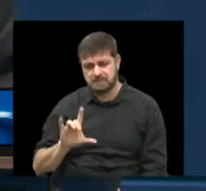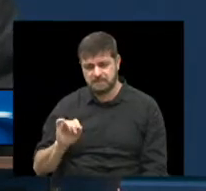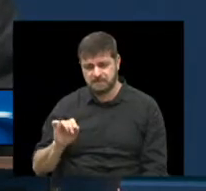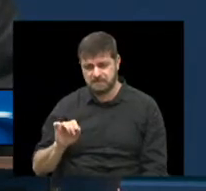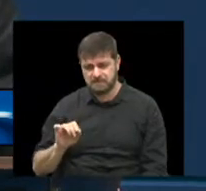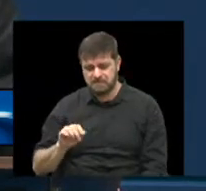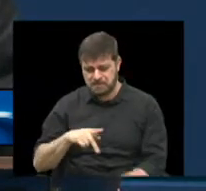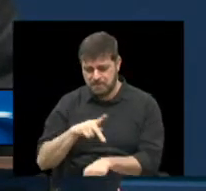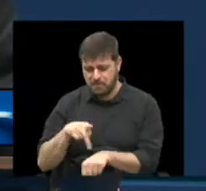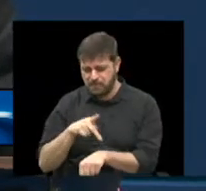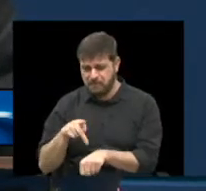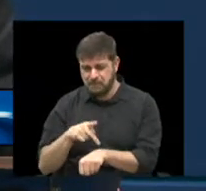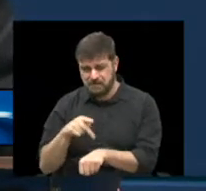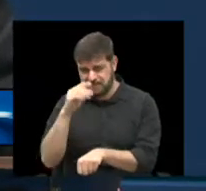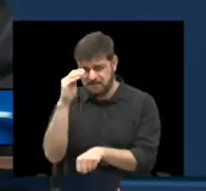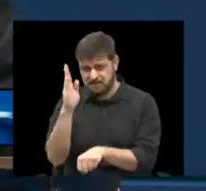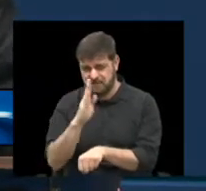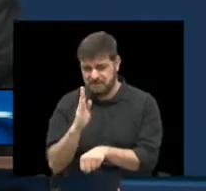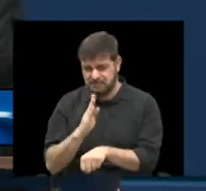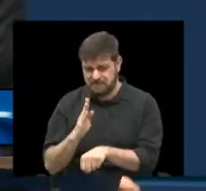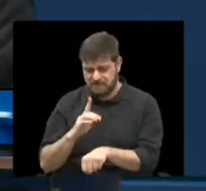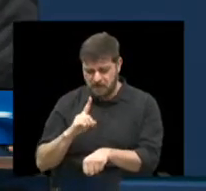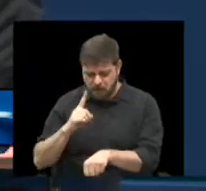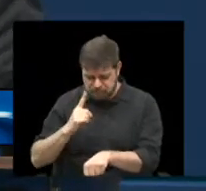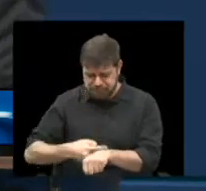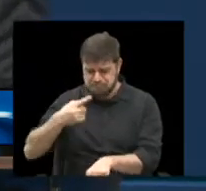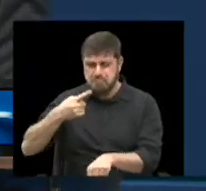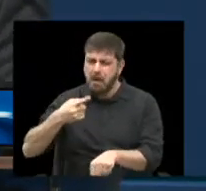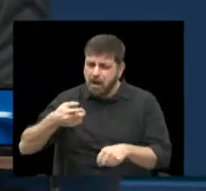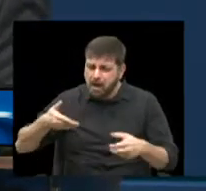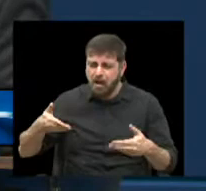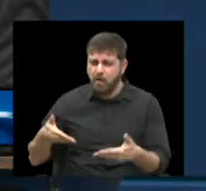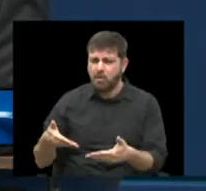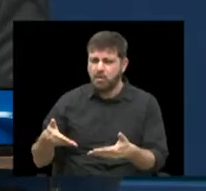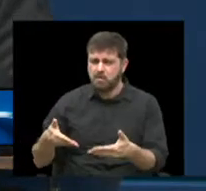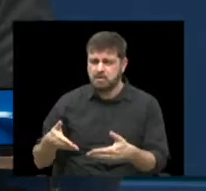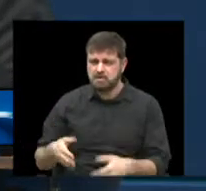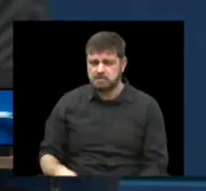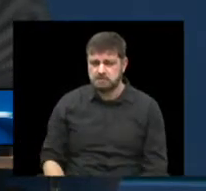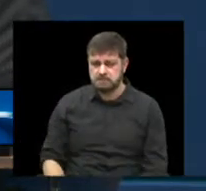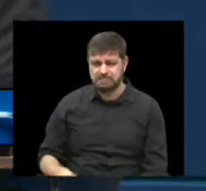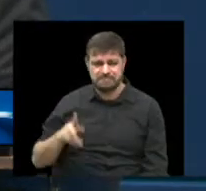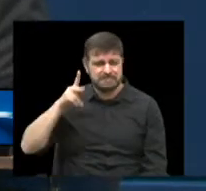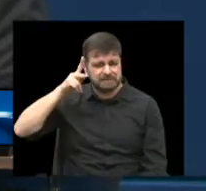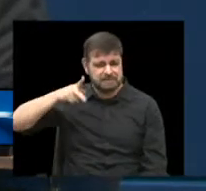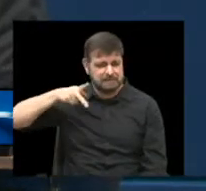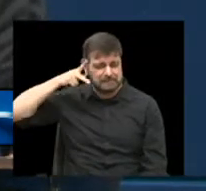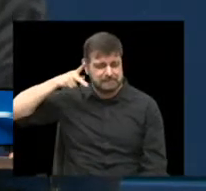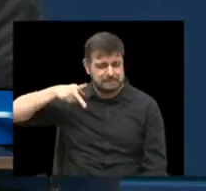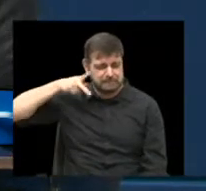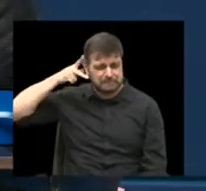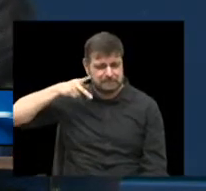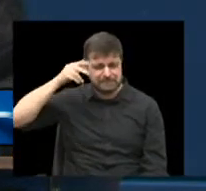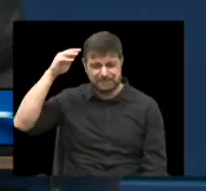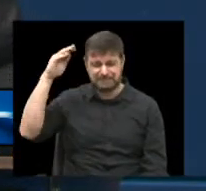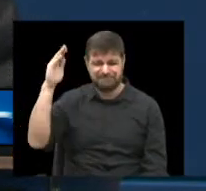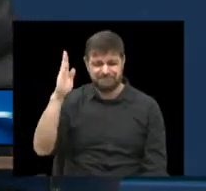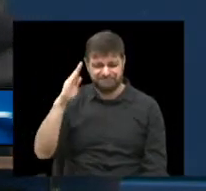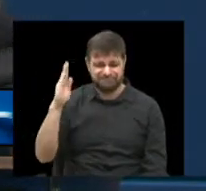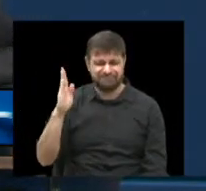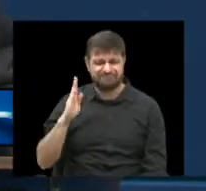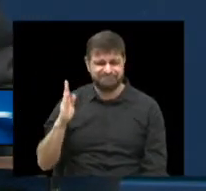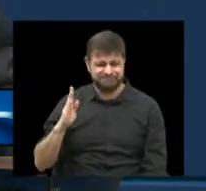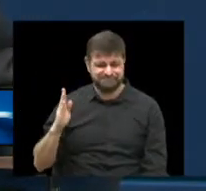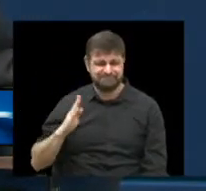nosso país é um momento que a nossa política brasileira passa por um momento